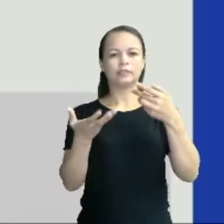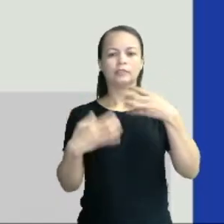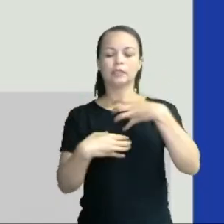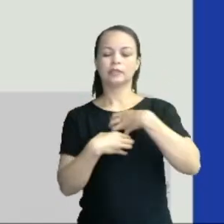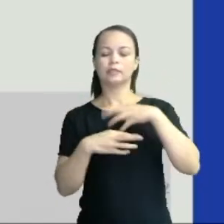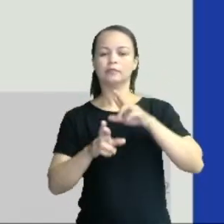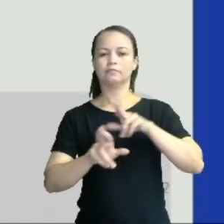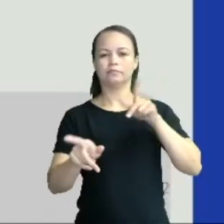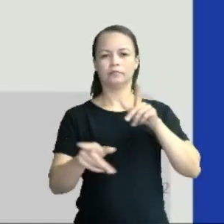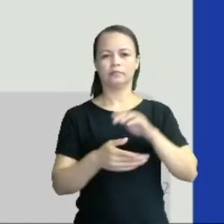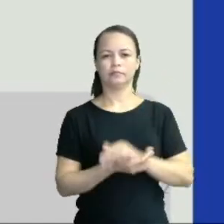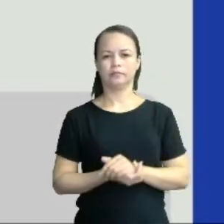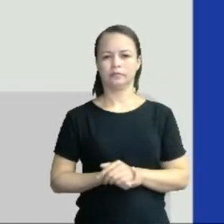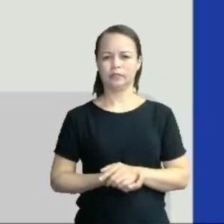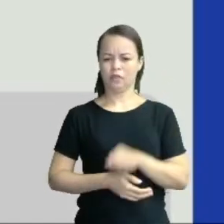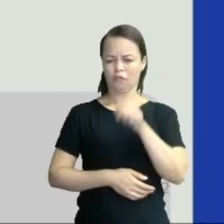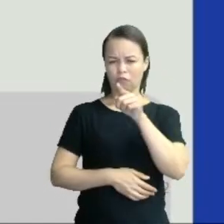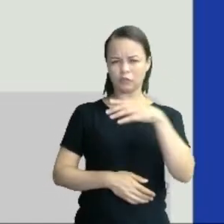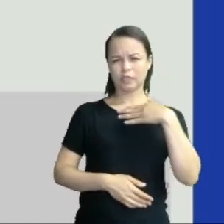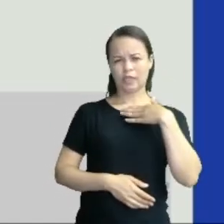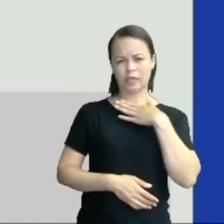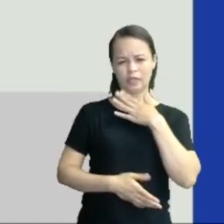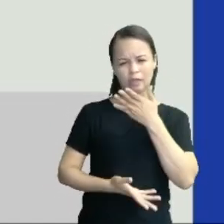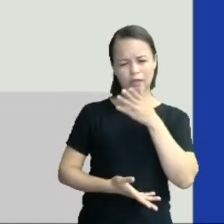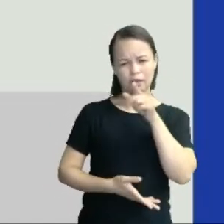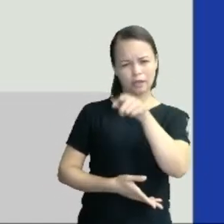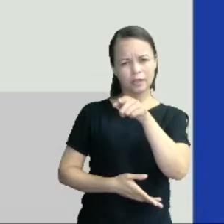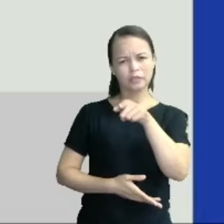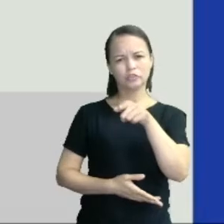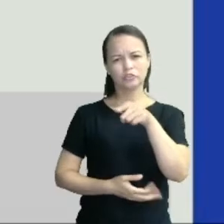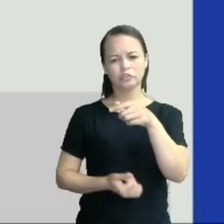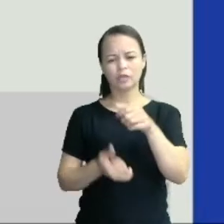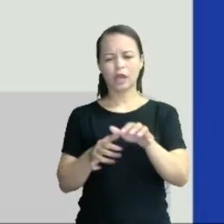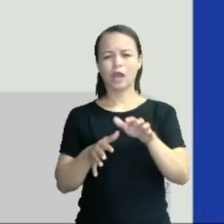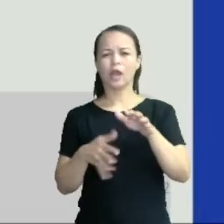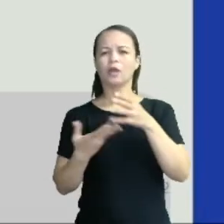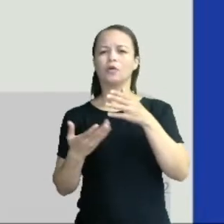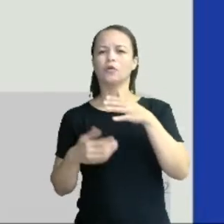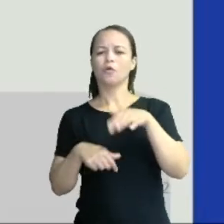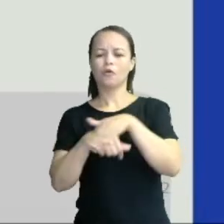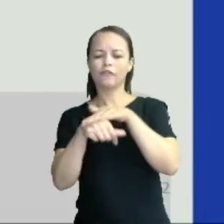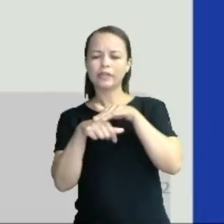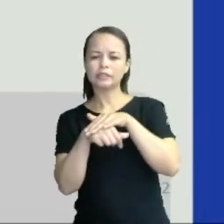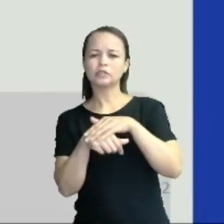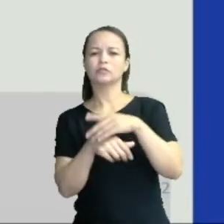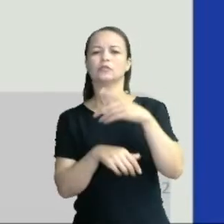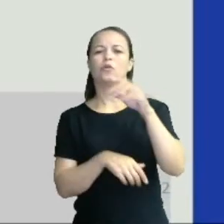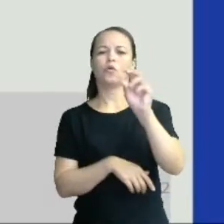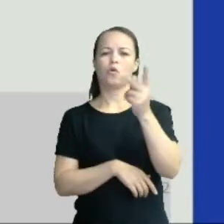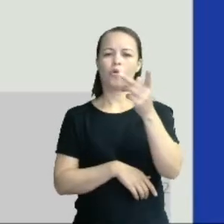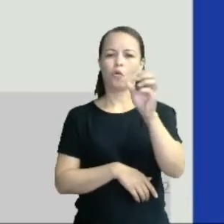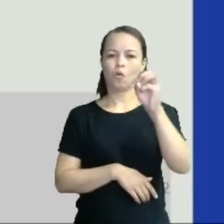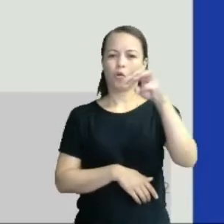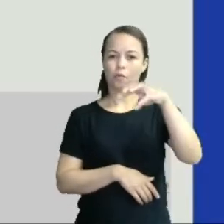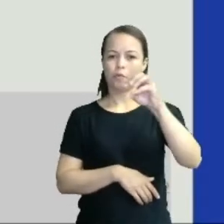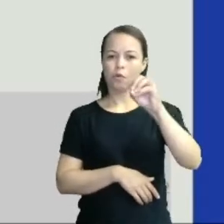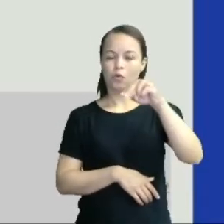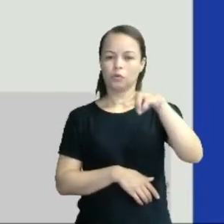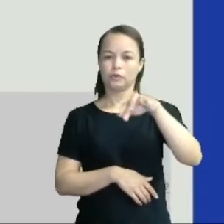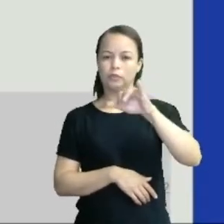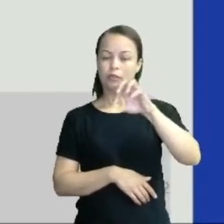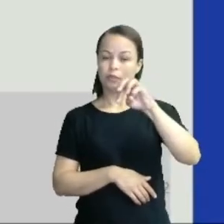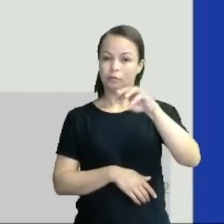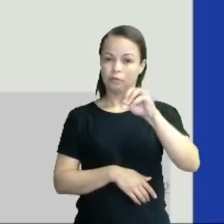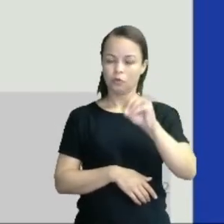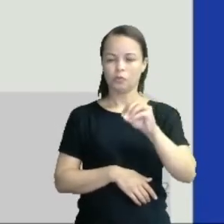diferentes. Você está conversando sobre homônimos e parônimos, sobre, né? Estou